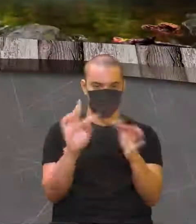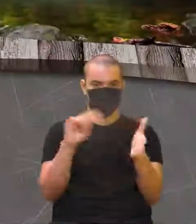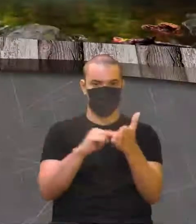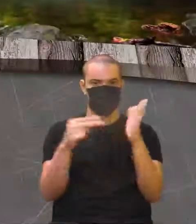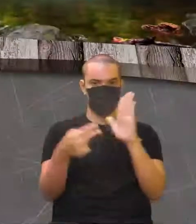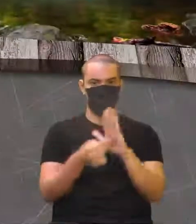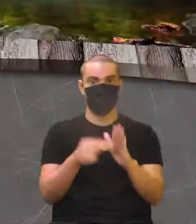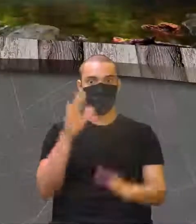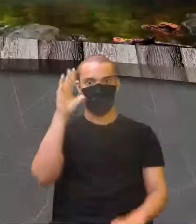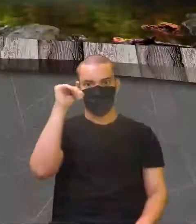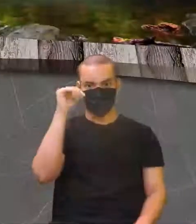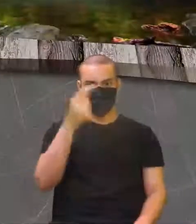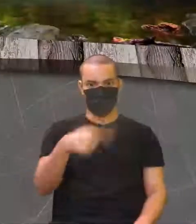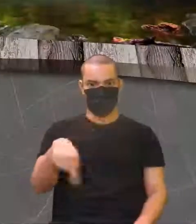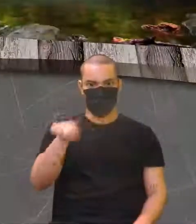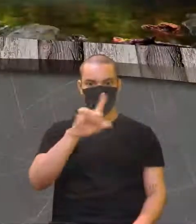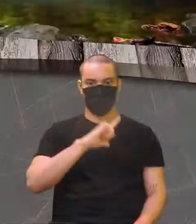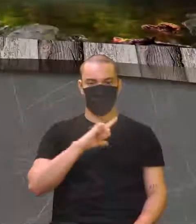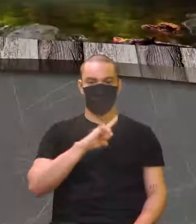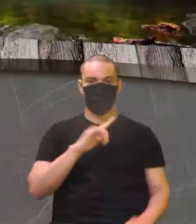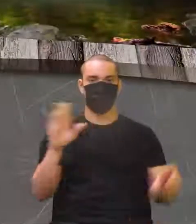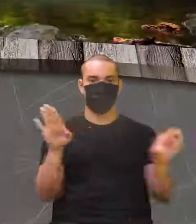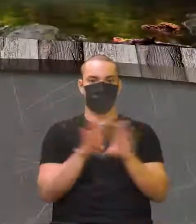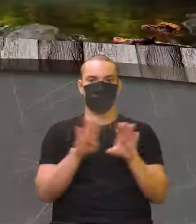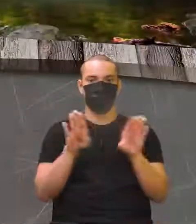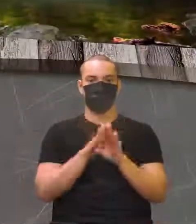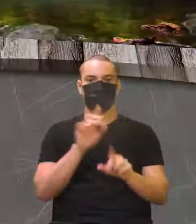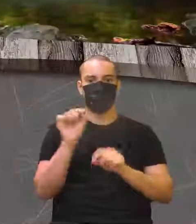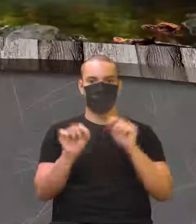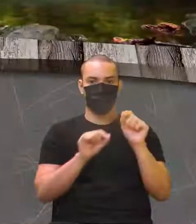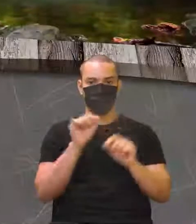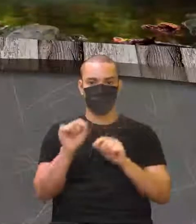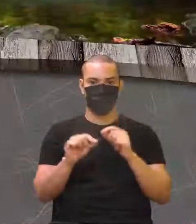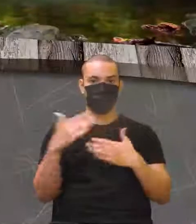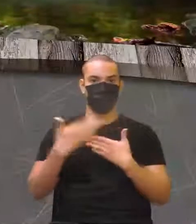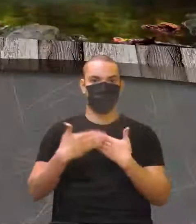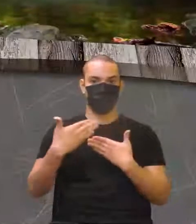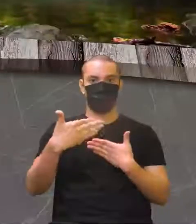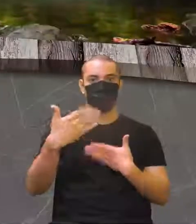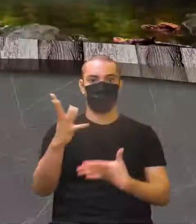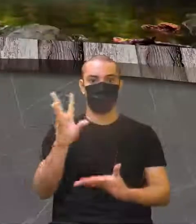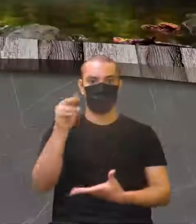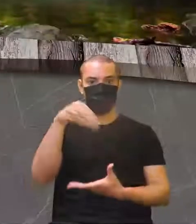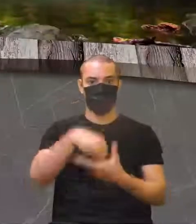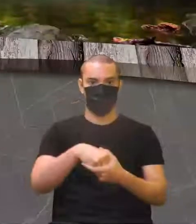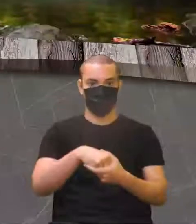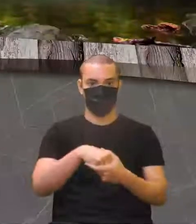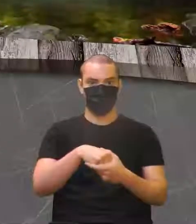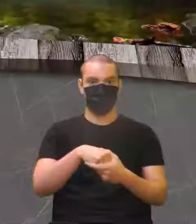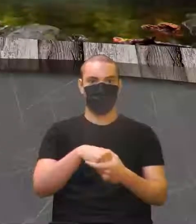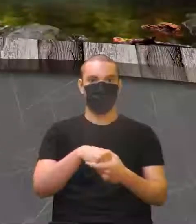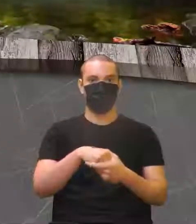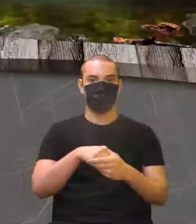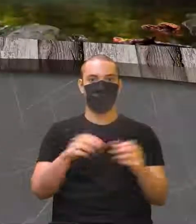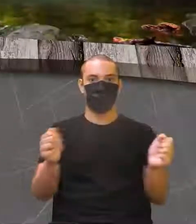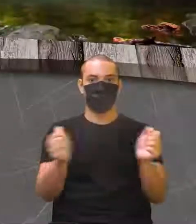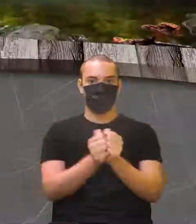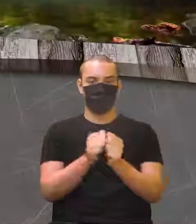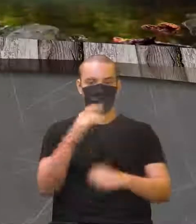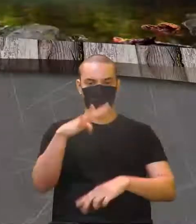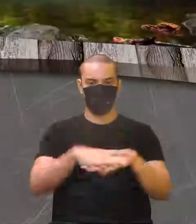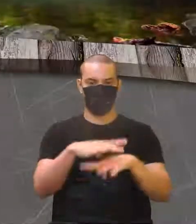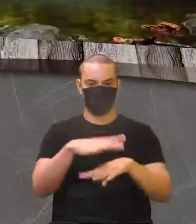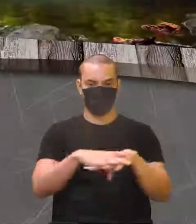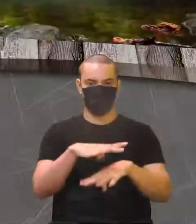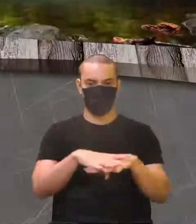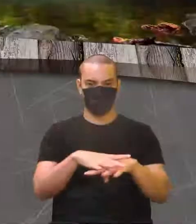essas curiosidades aí. E pegando aí na paradinha da matemática, tá bom? Né? Vamos lá